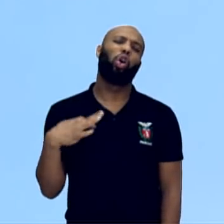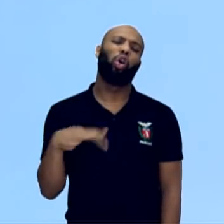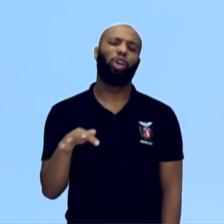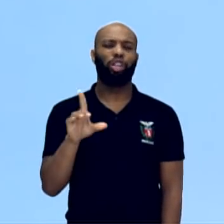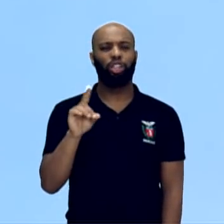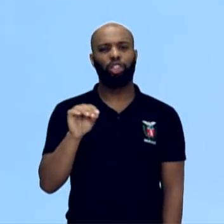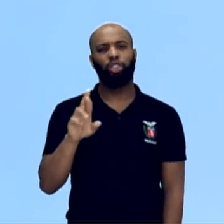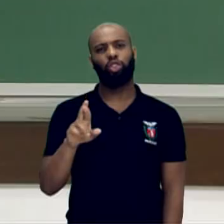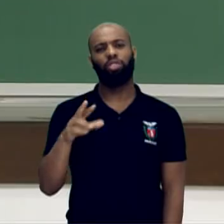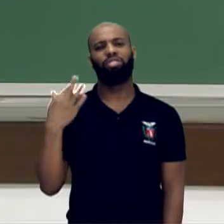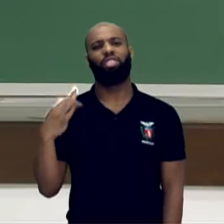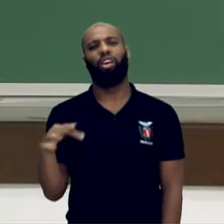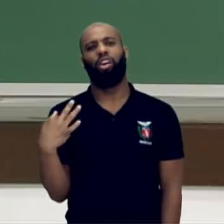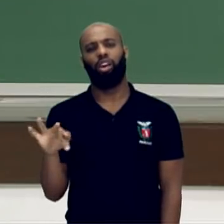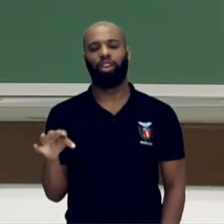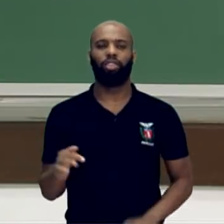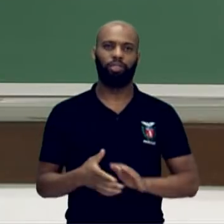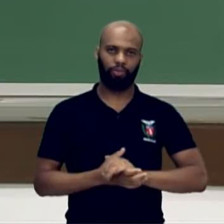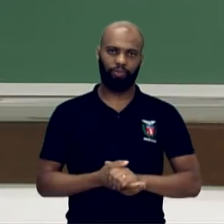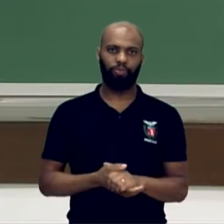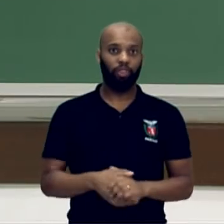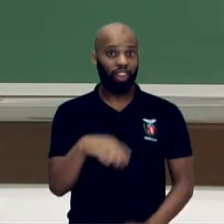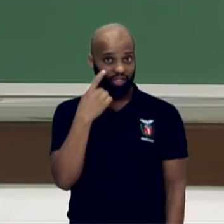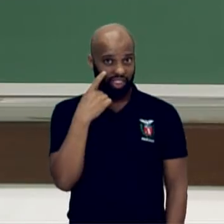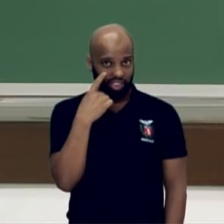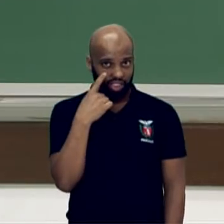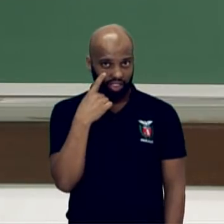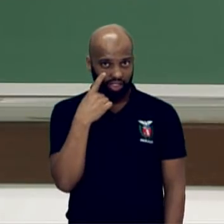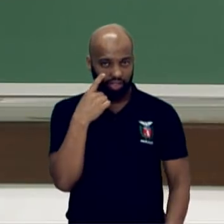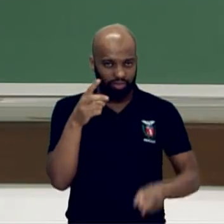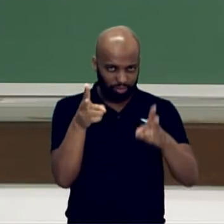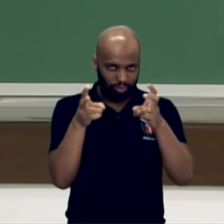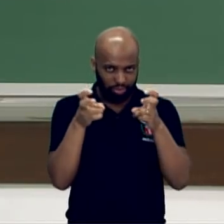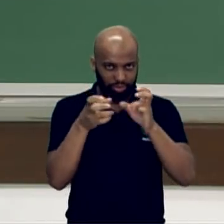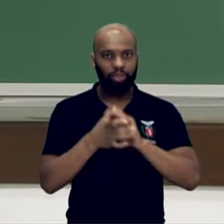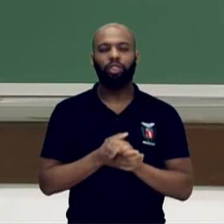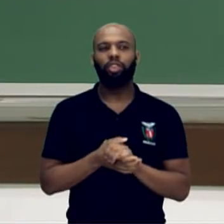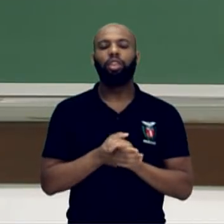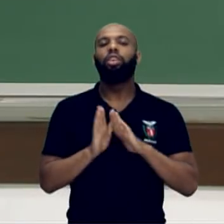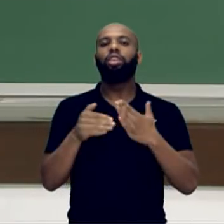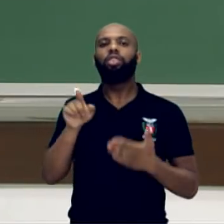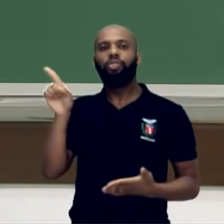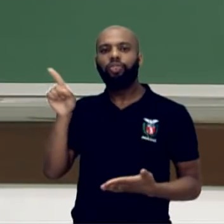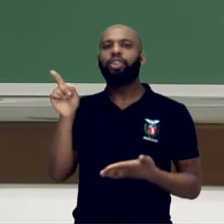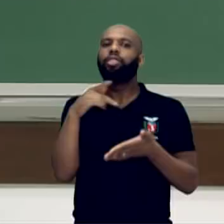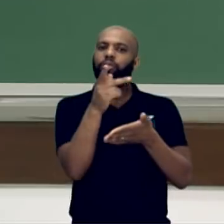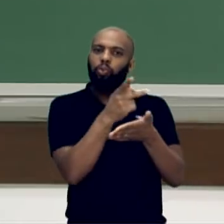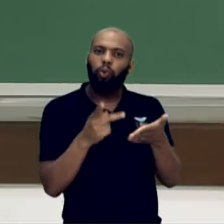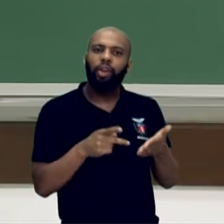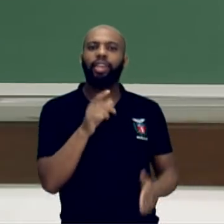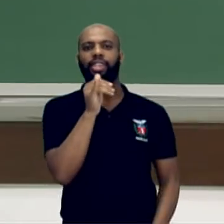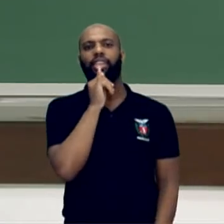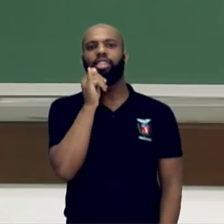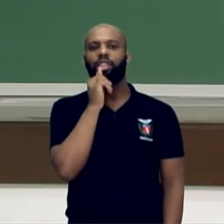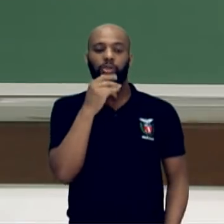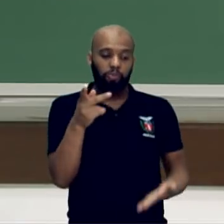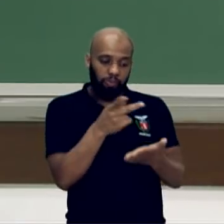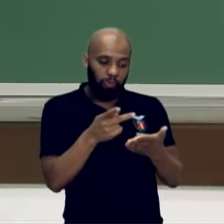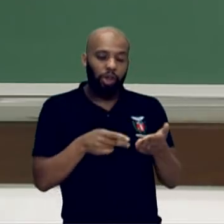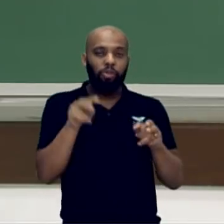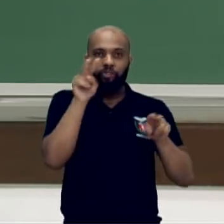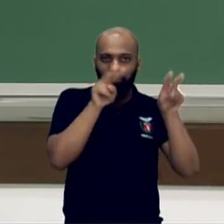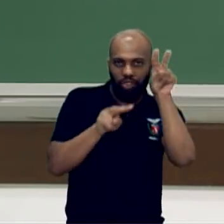dor. Ok? Observaram tudo isso? Esse poema é um exemplo de poema